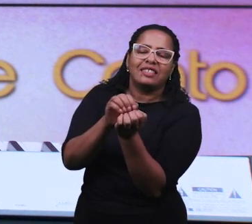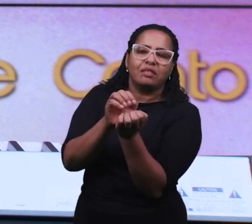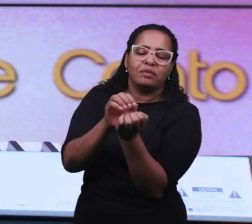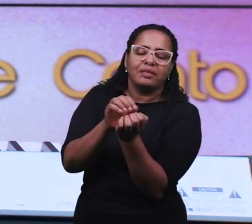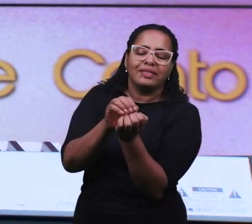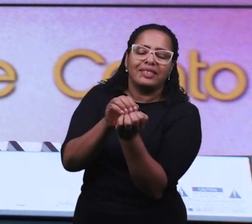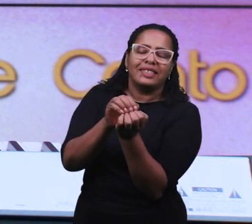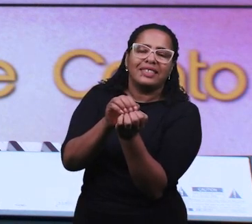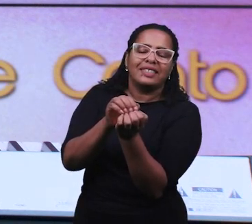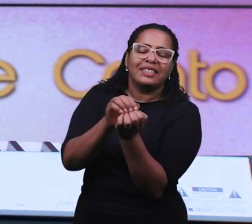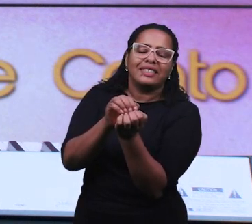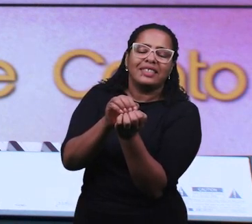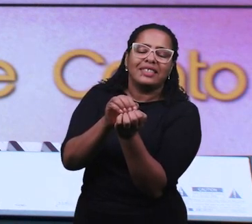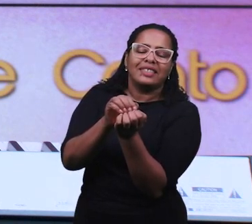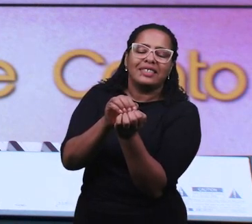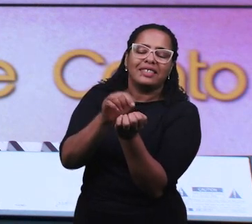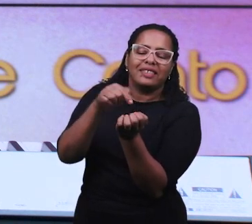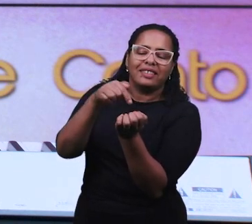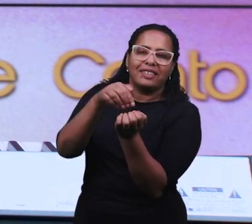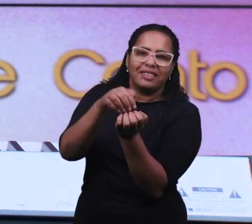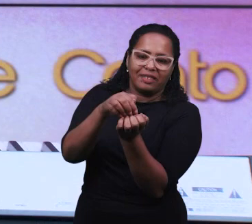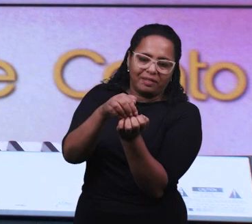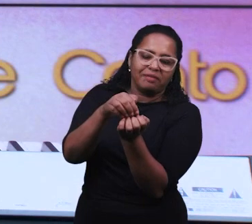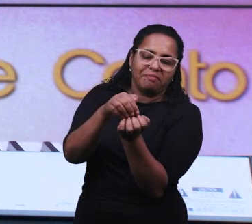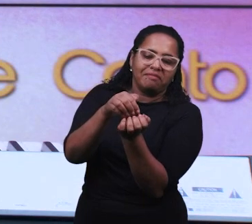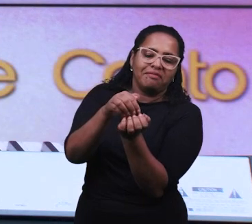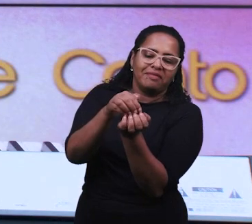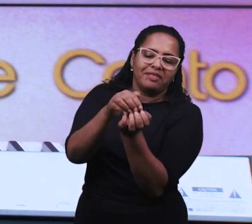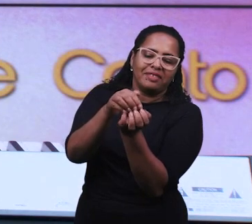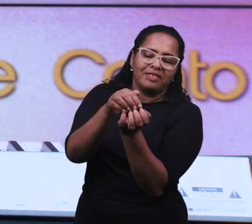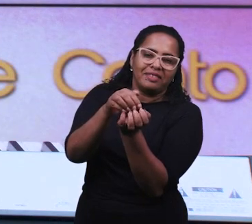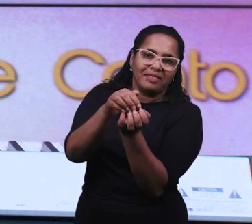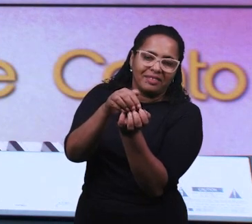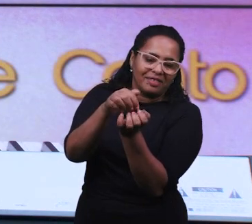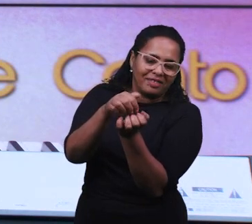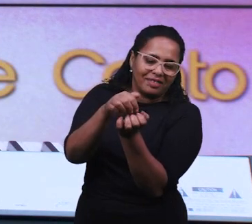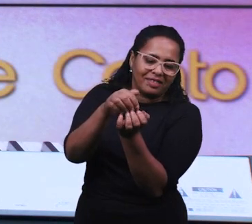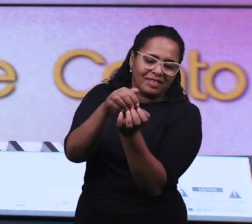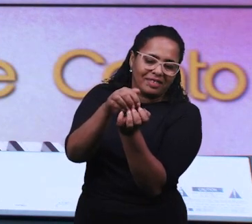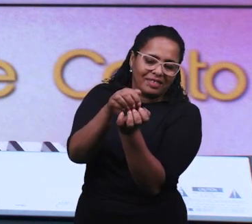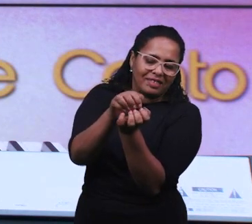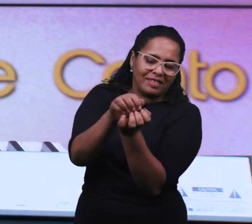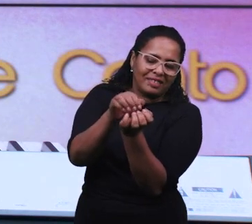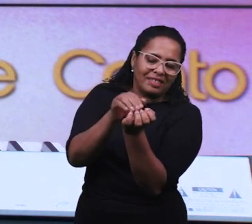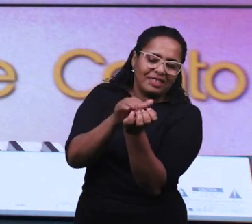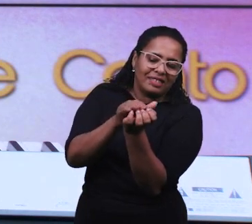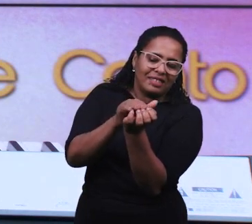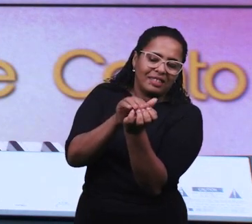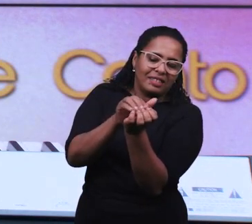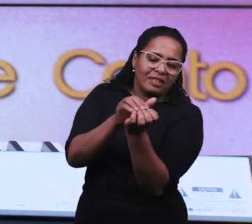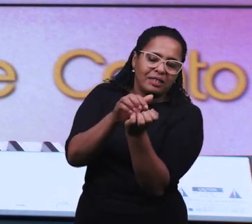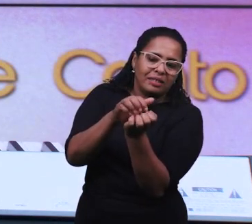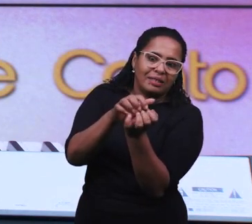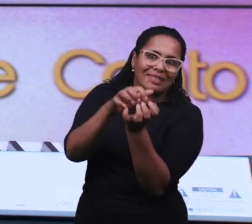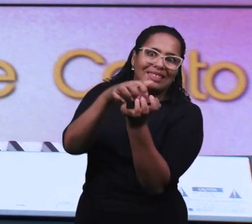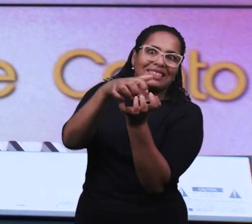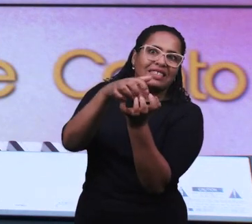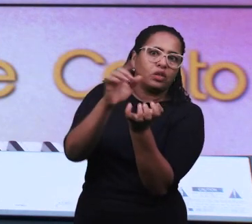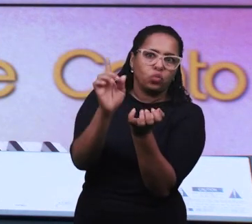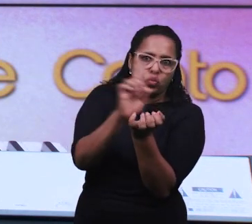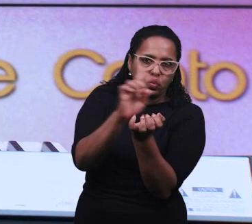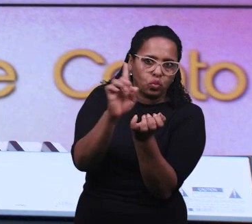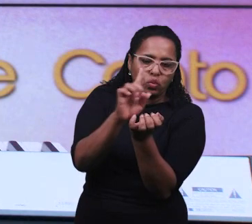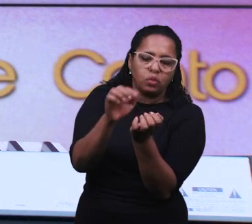da sutileza no posicionamento dessas estruturas, das vogais. Não precisamos exagerar na